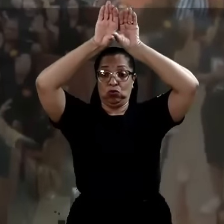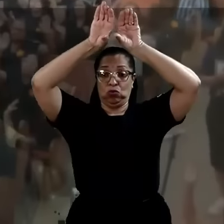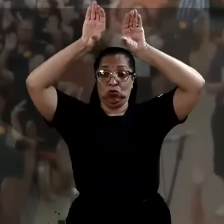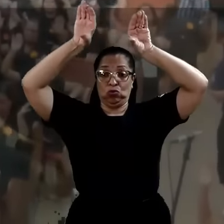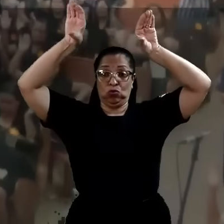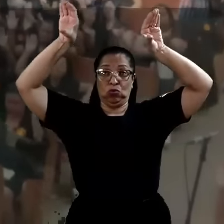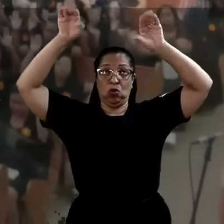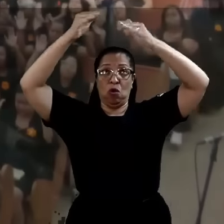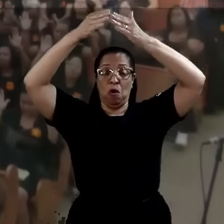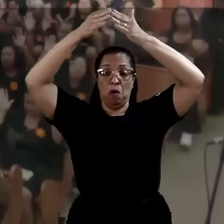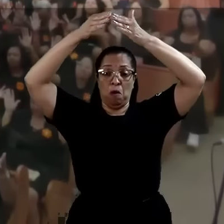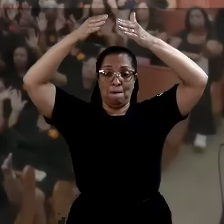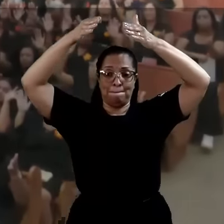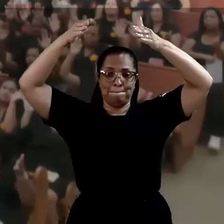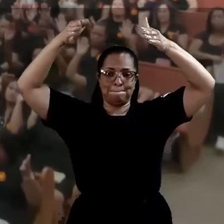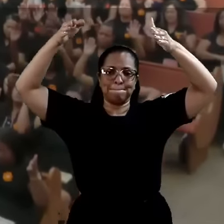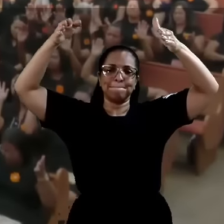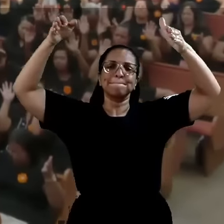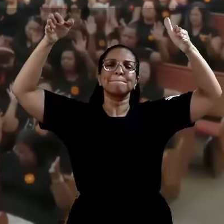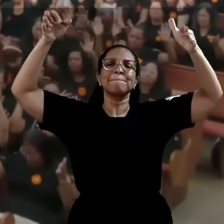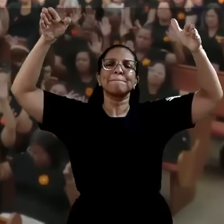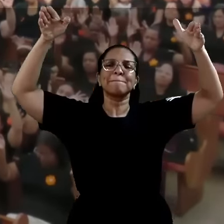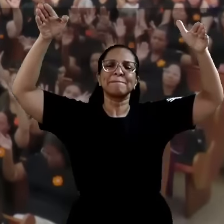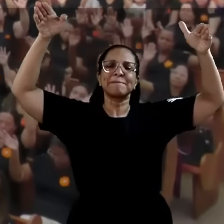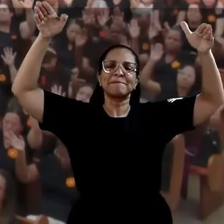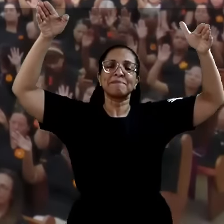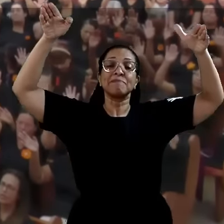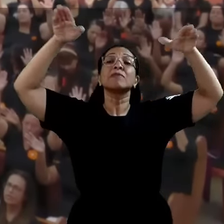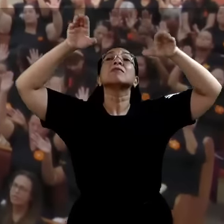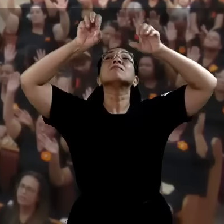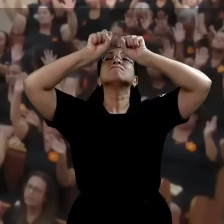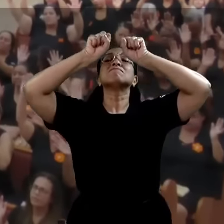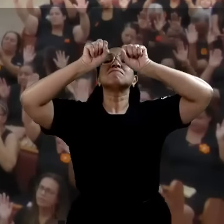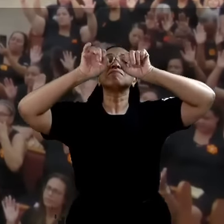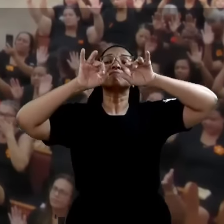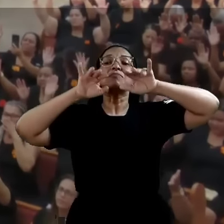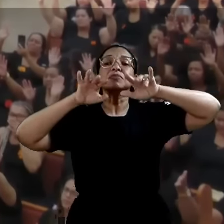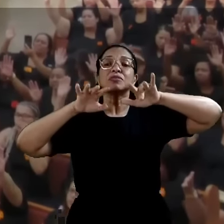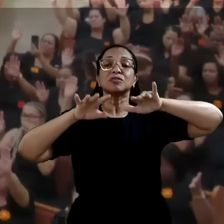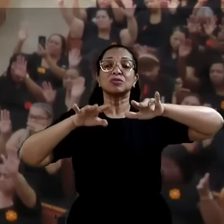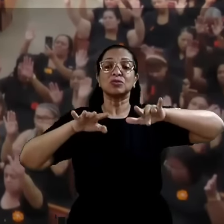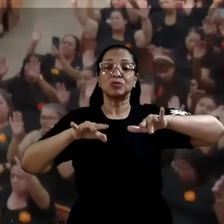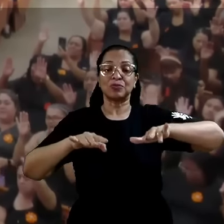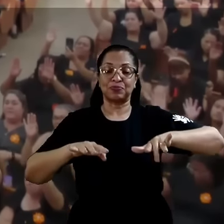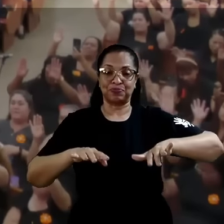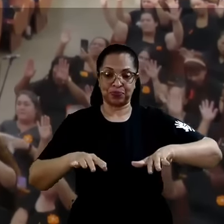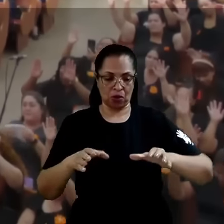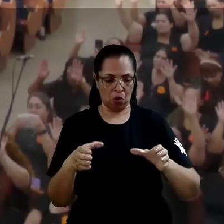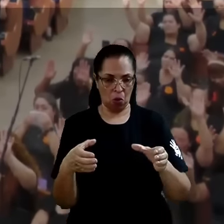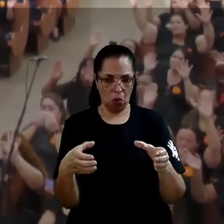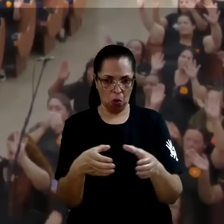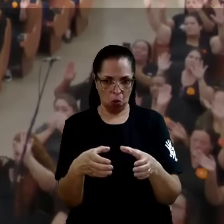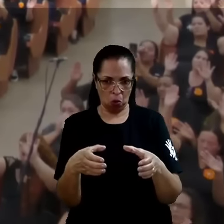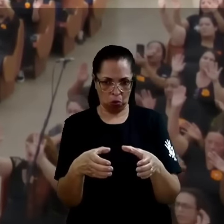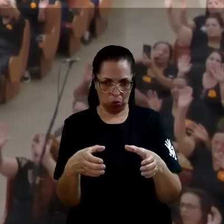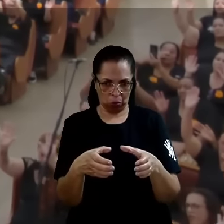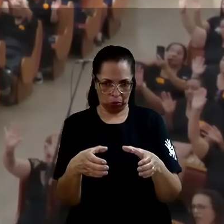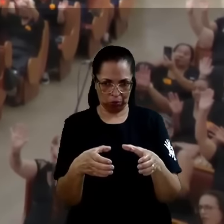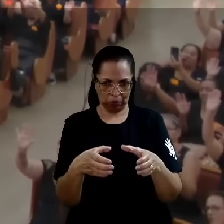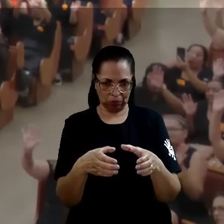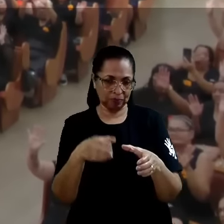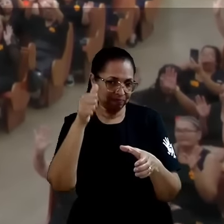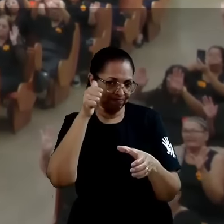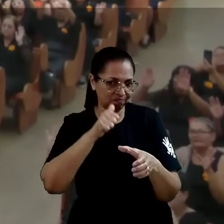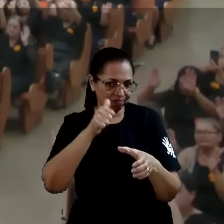de oração é algo tão precioso e ele começou por causa de uma causa impossível de uma enfermidade incurável